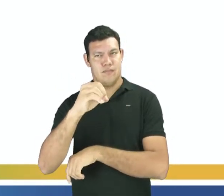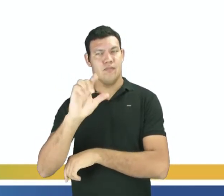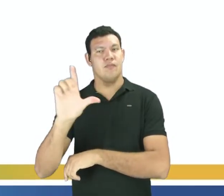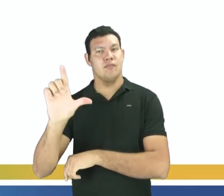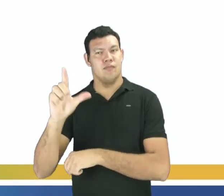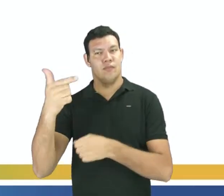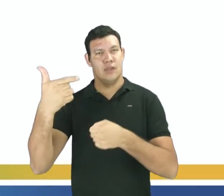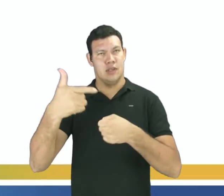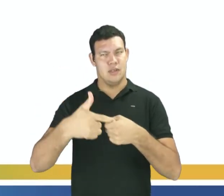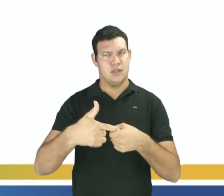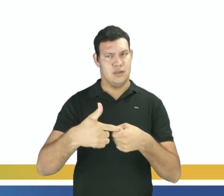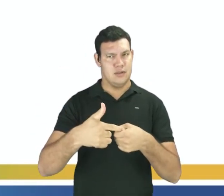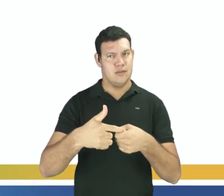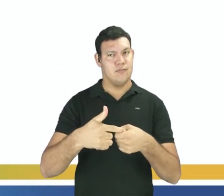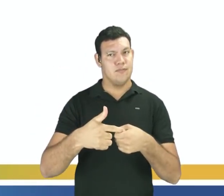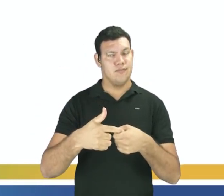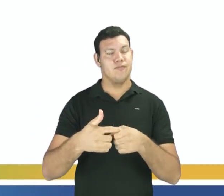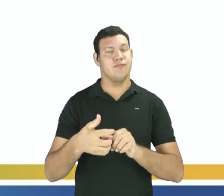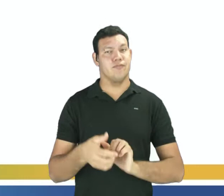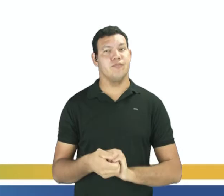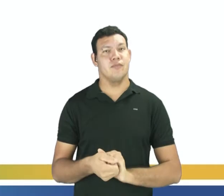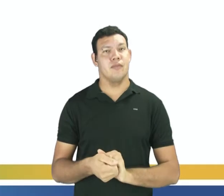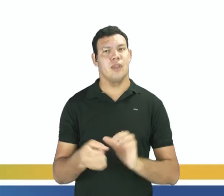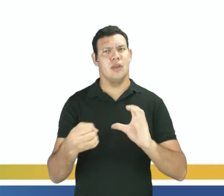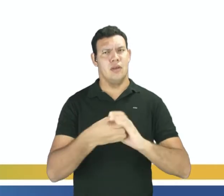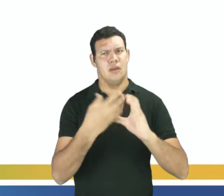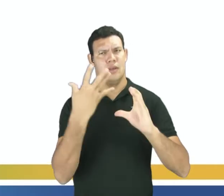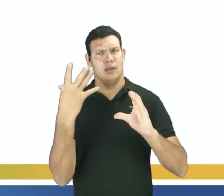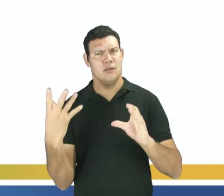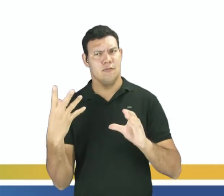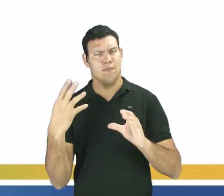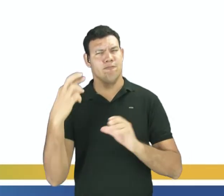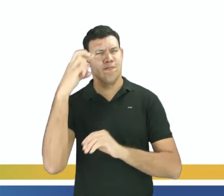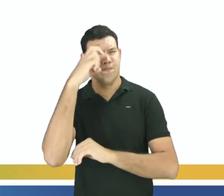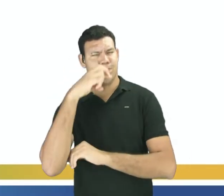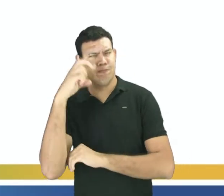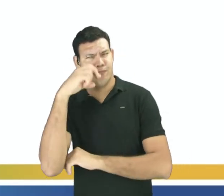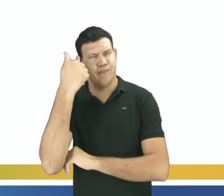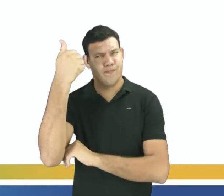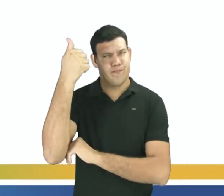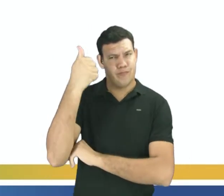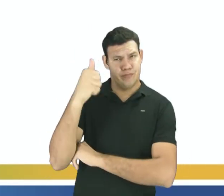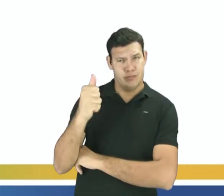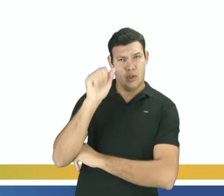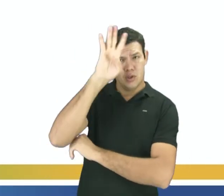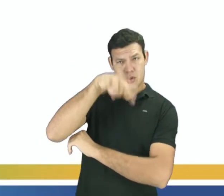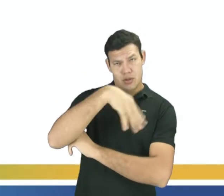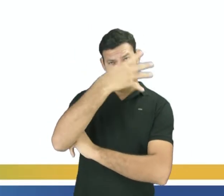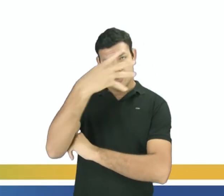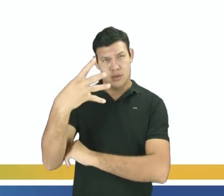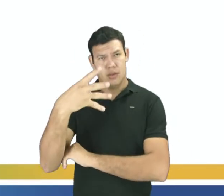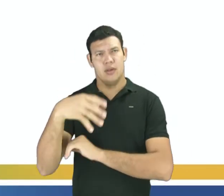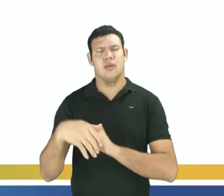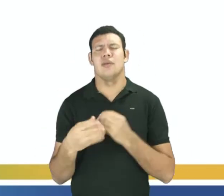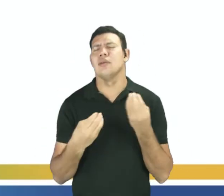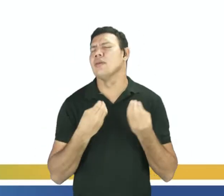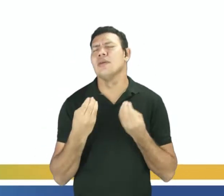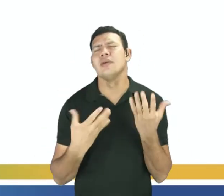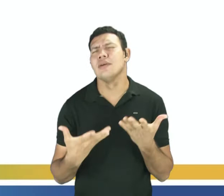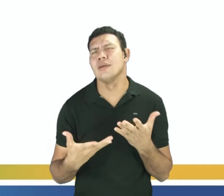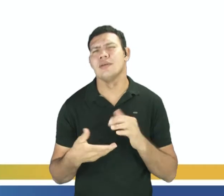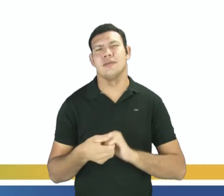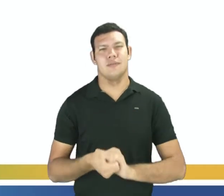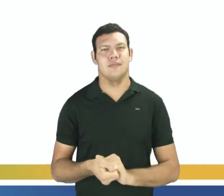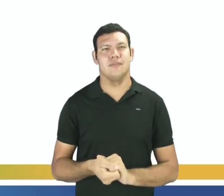podemos observar aqui e até mesmo fazer uma análise utilizando uma tabela. Como assim?